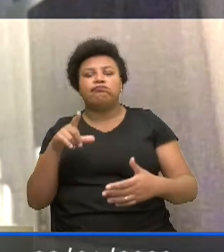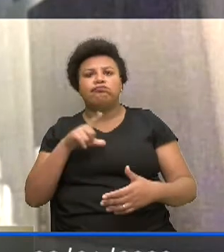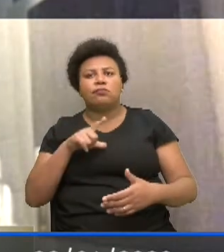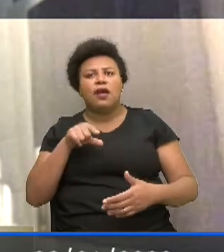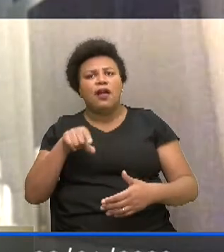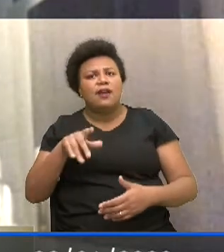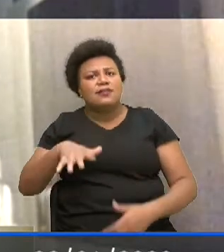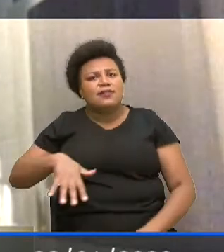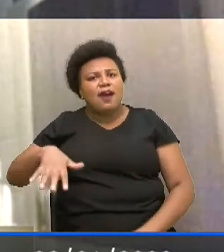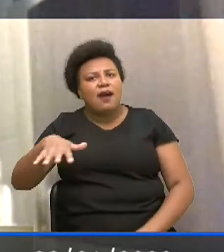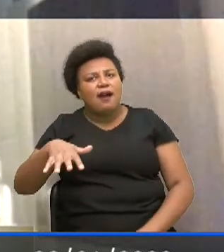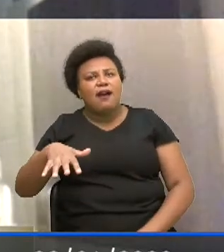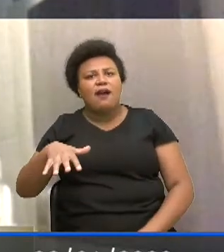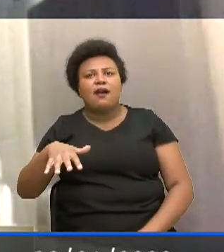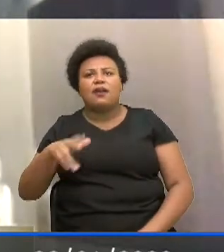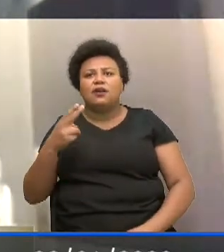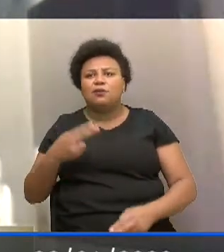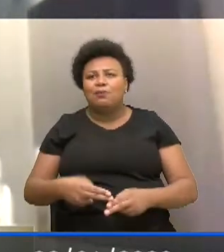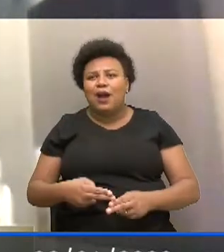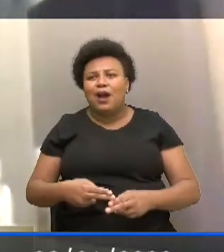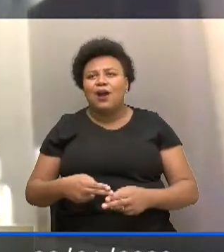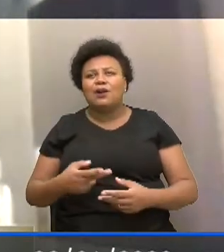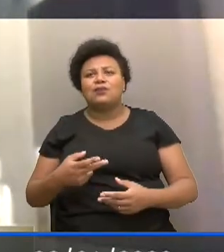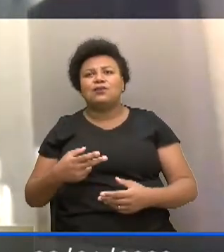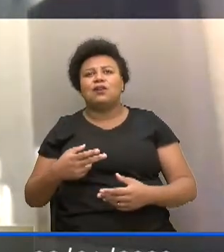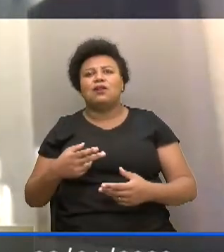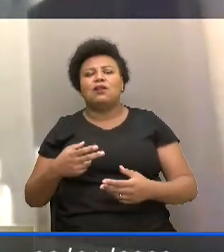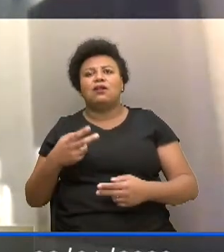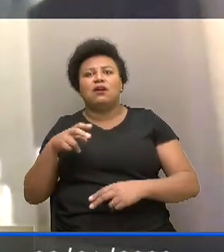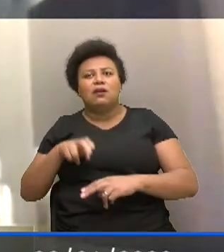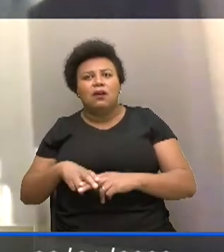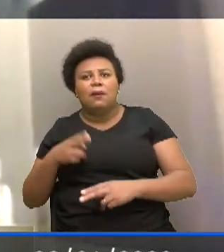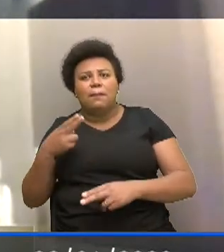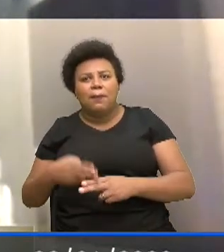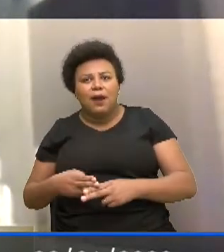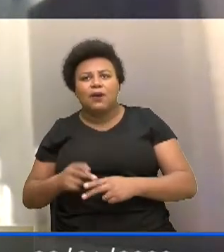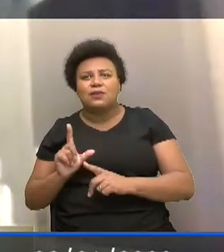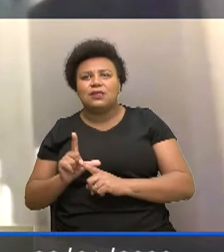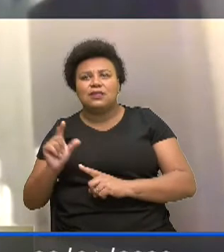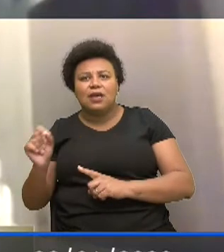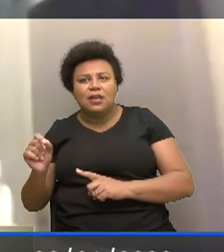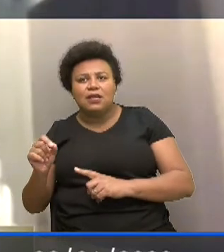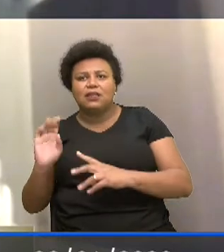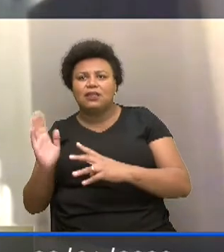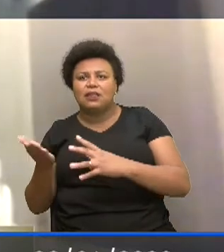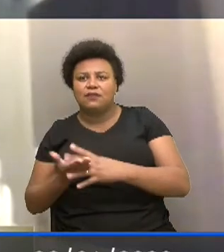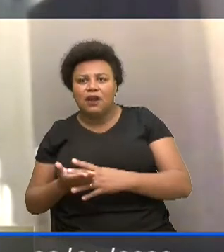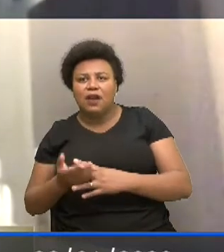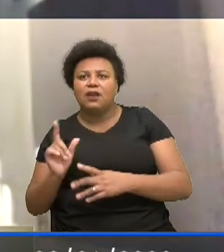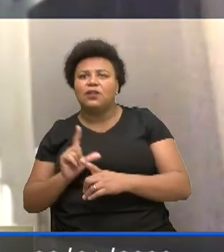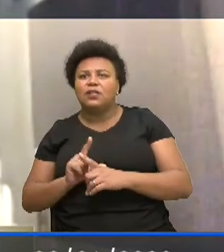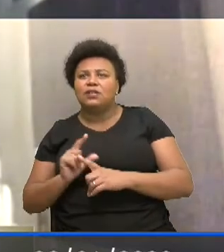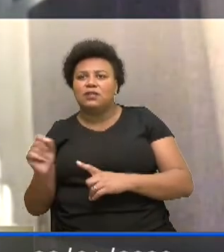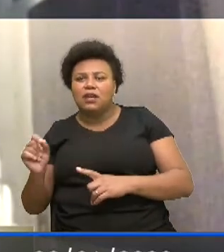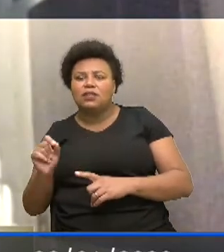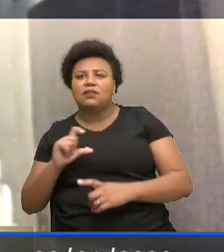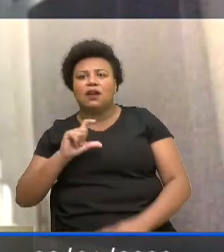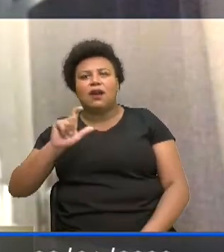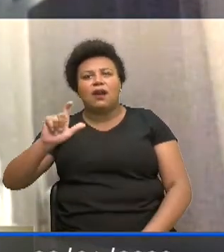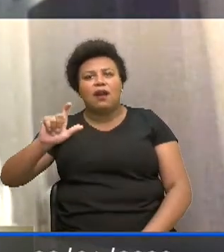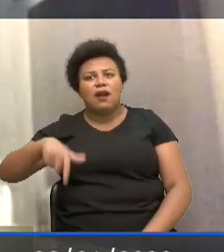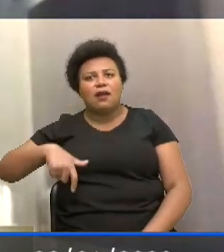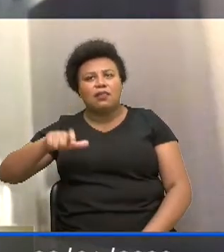Essas áreas de pausa psicofisiológica, pausa térmica, saída para batida de cartão,